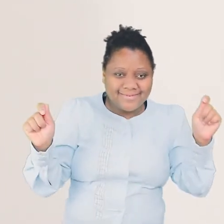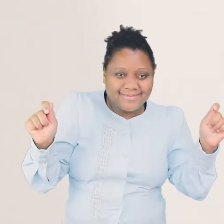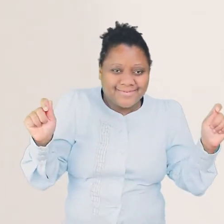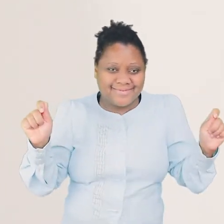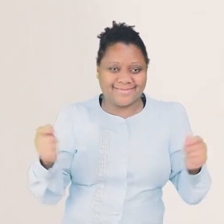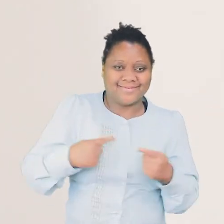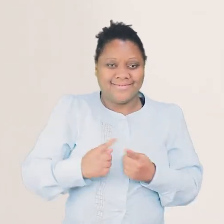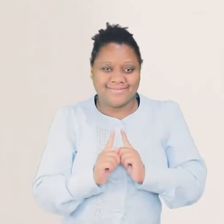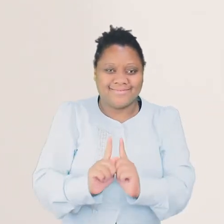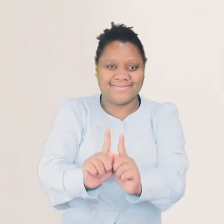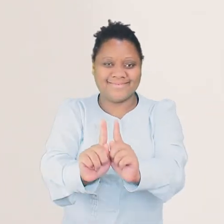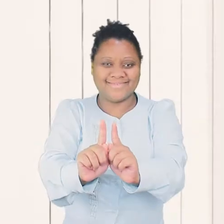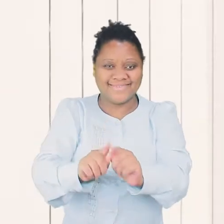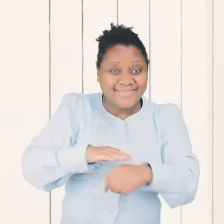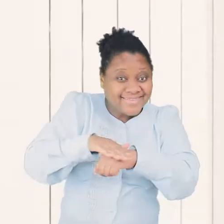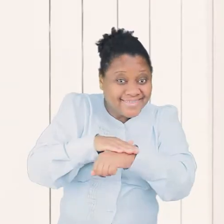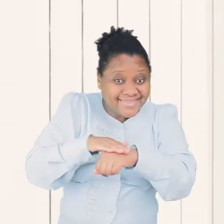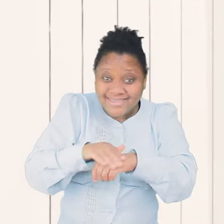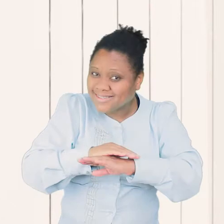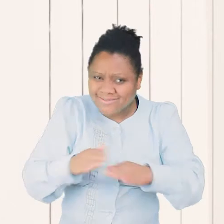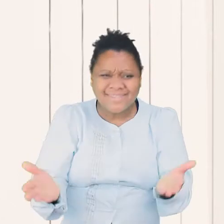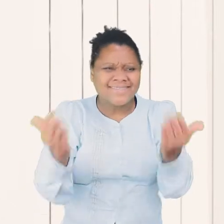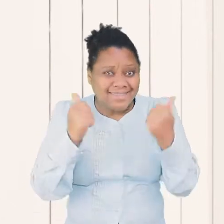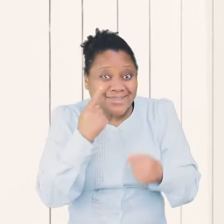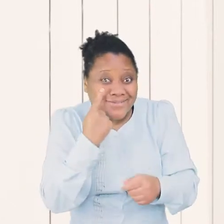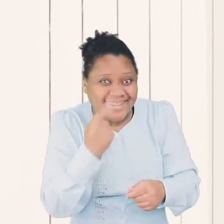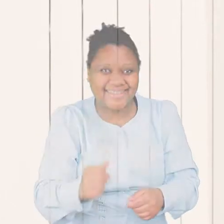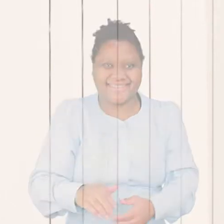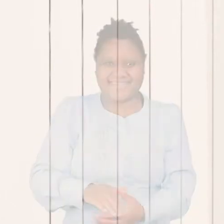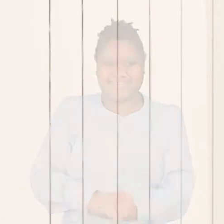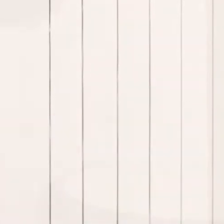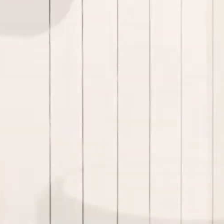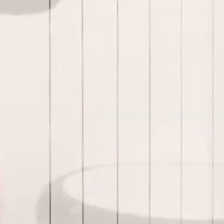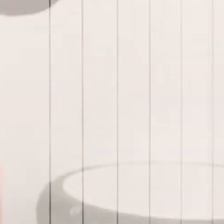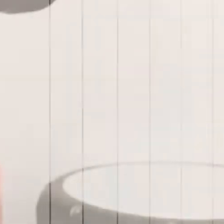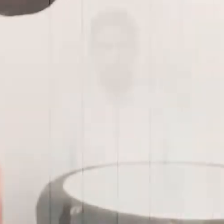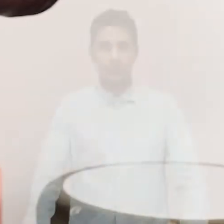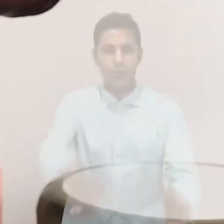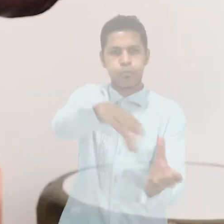atuam de forma conjunta. Chega de conversa e vamos ouvir!